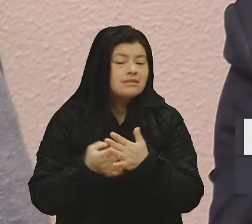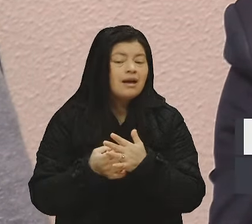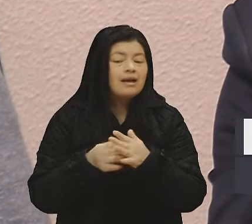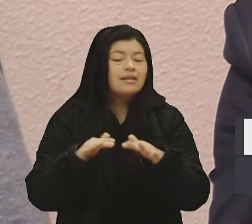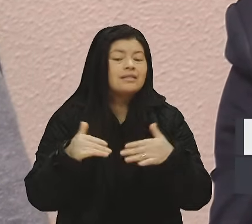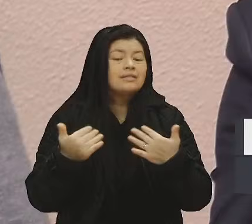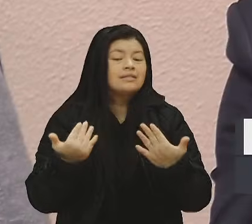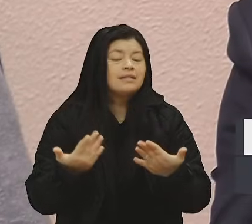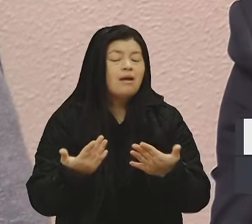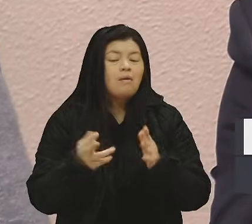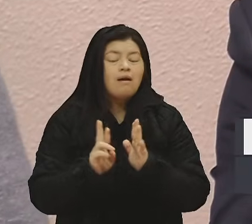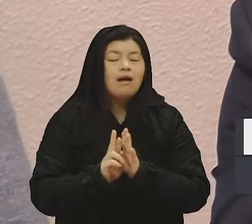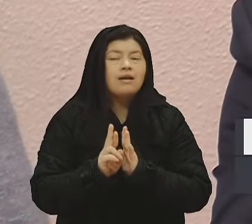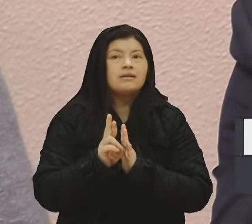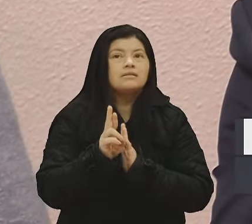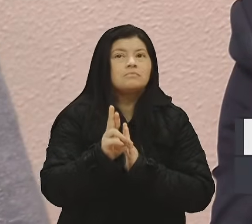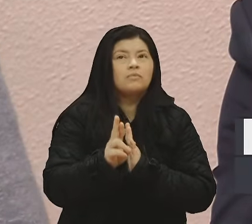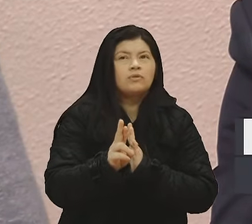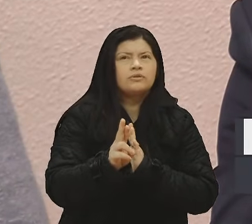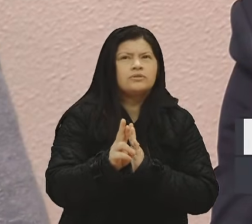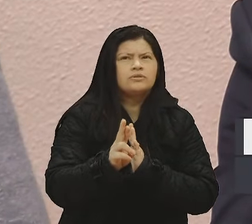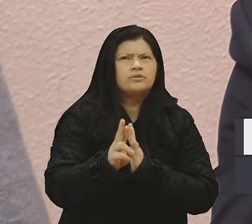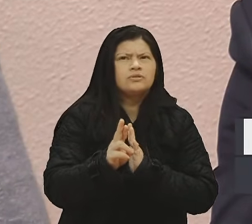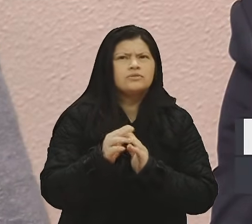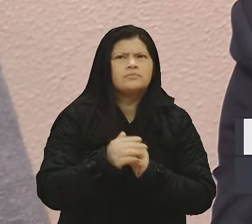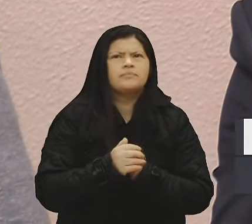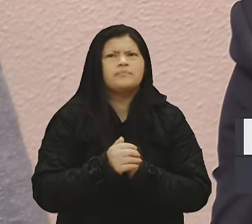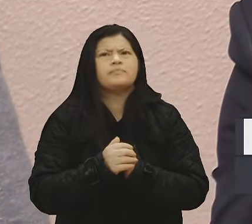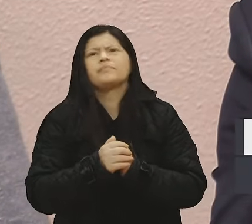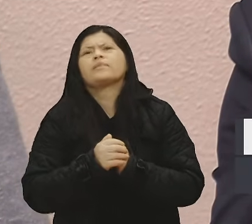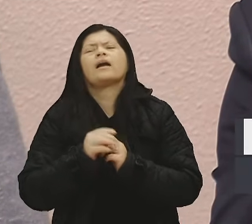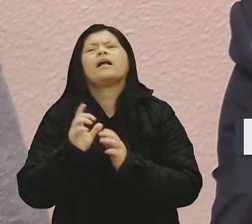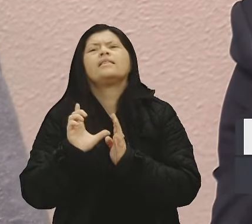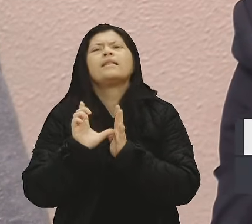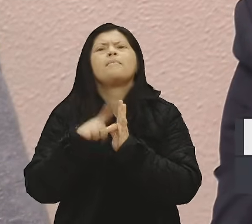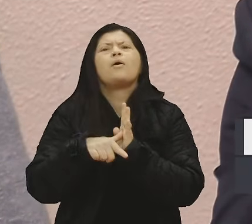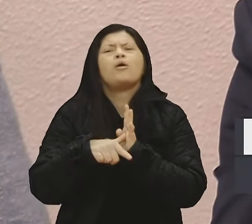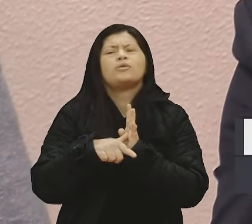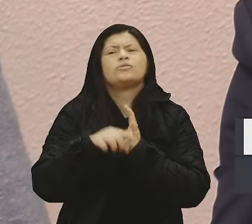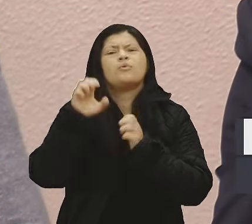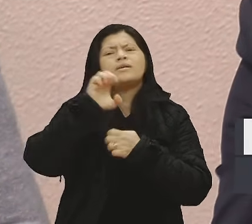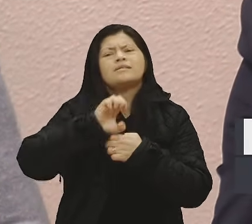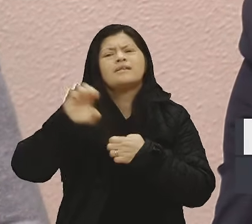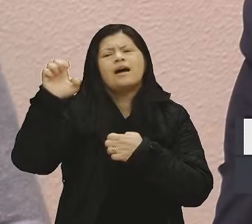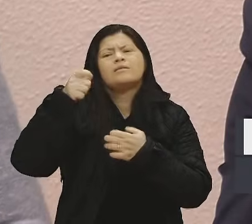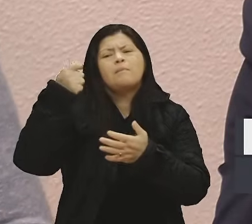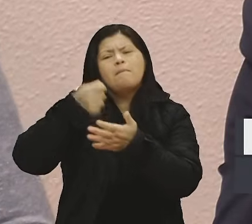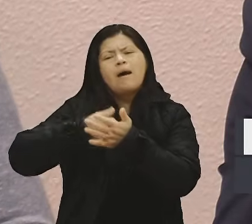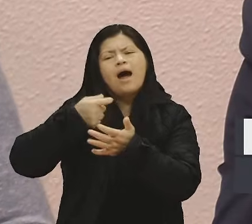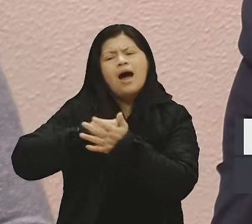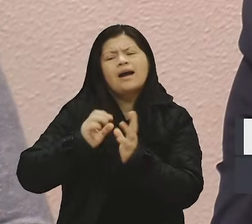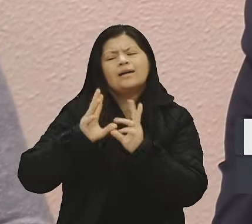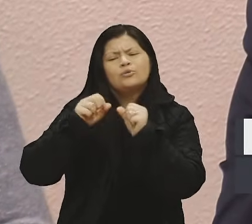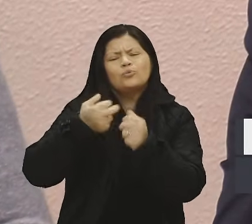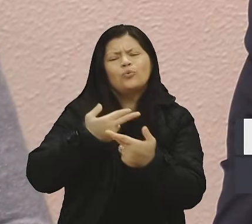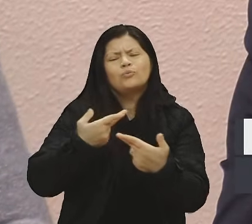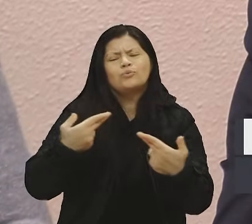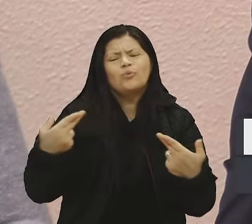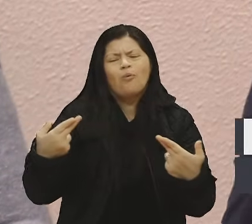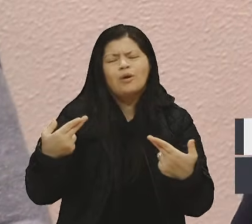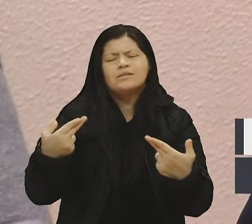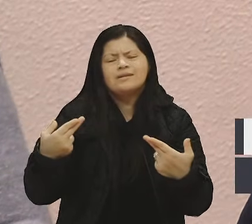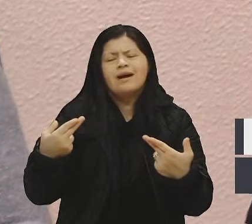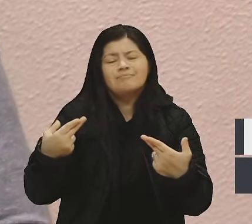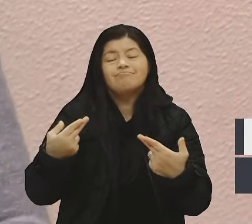ela responde pro forma e depois o Estado paga para ela todos os custos